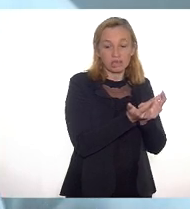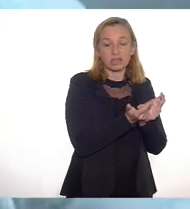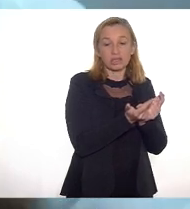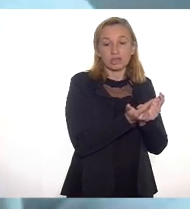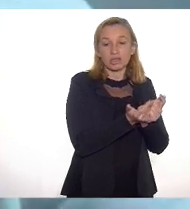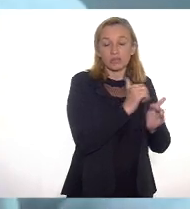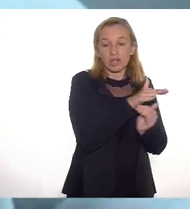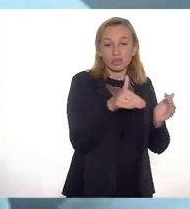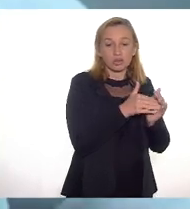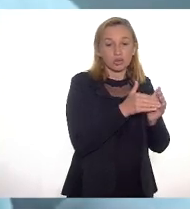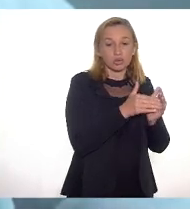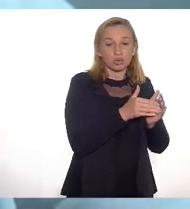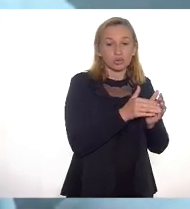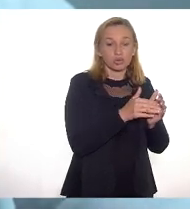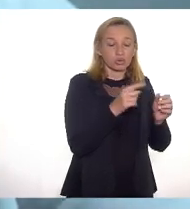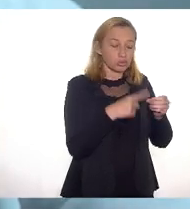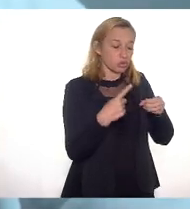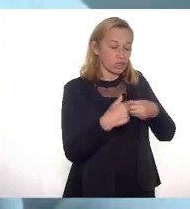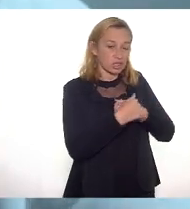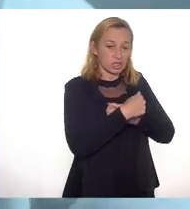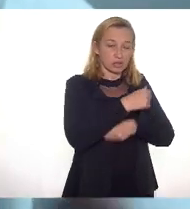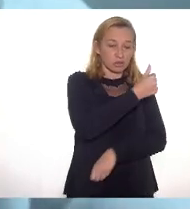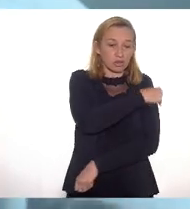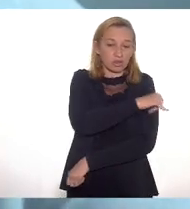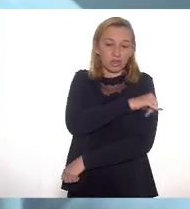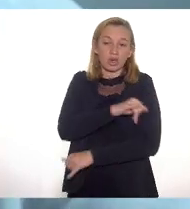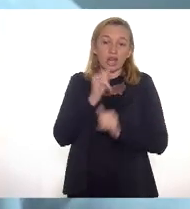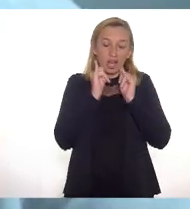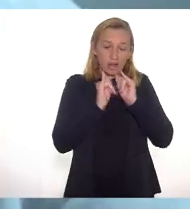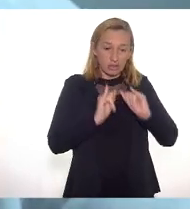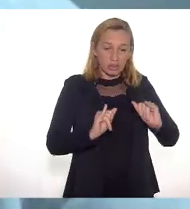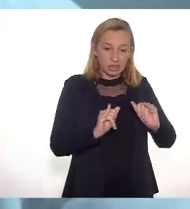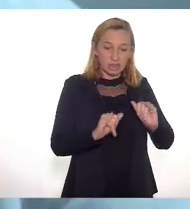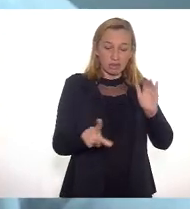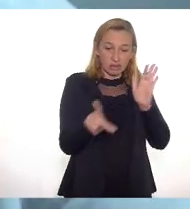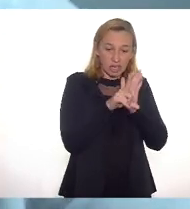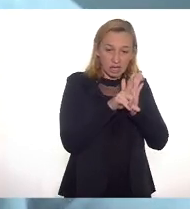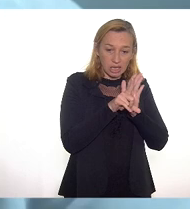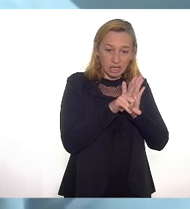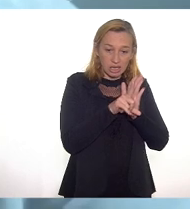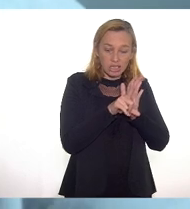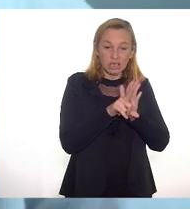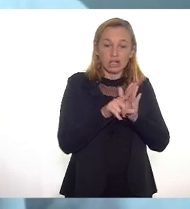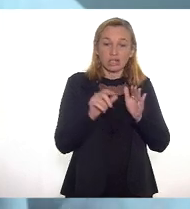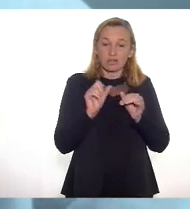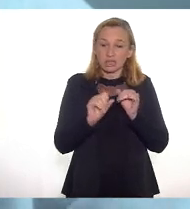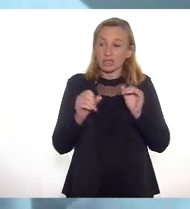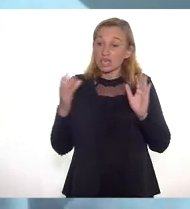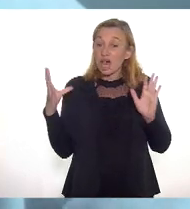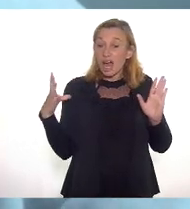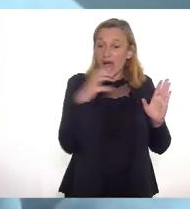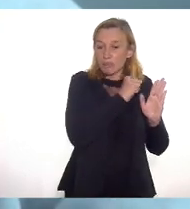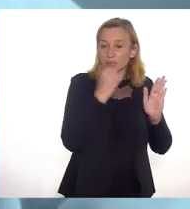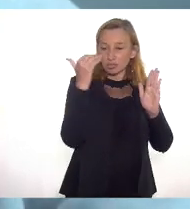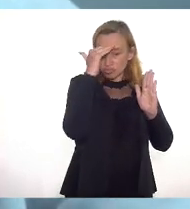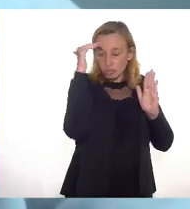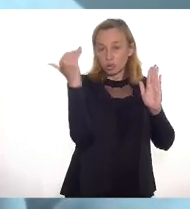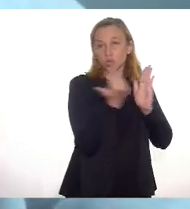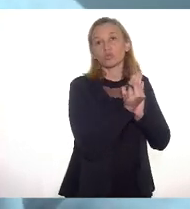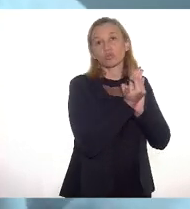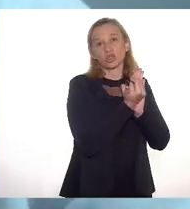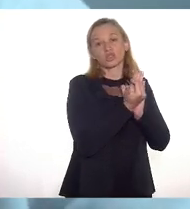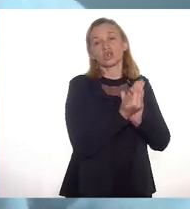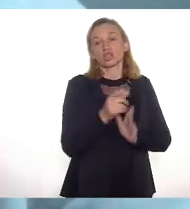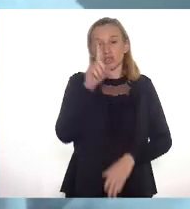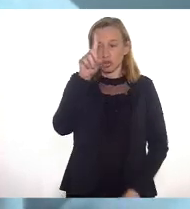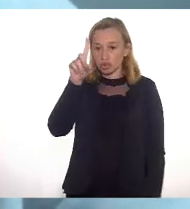para todos os municípios do Rio de Janeiro, informando a existência da lei, fazendo com que imediatamente seja cumprido e que o